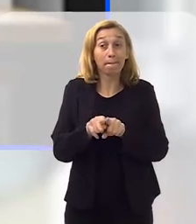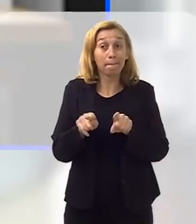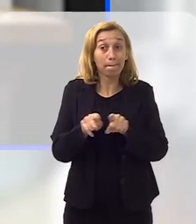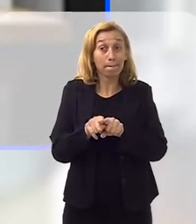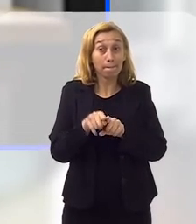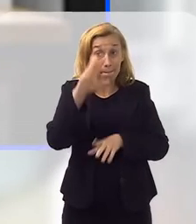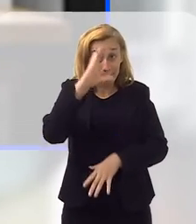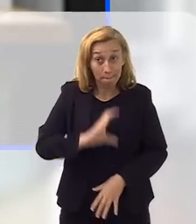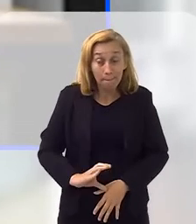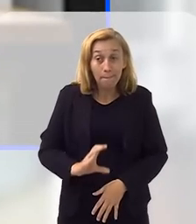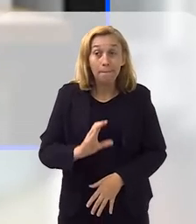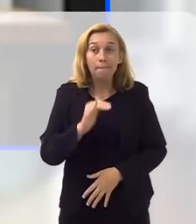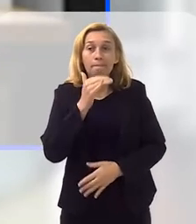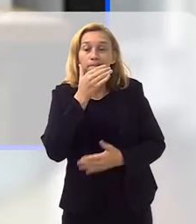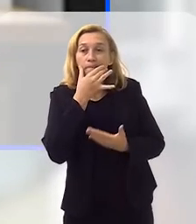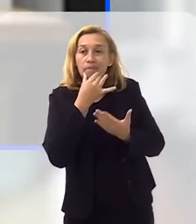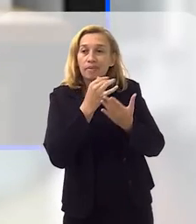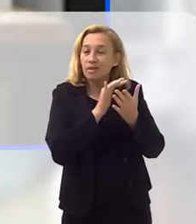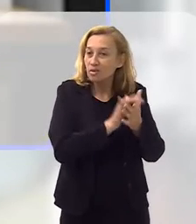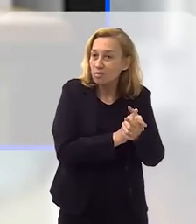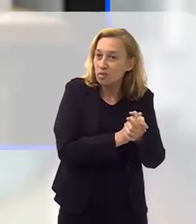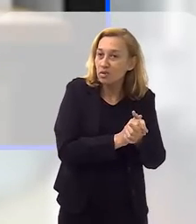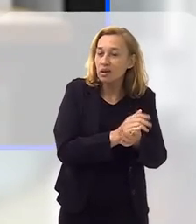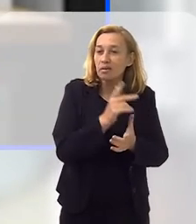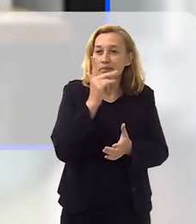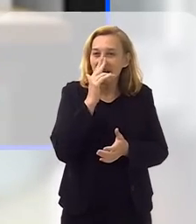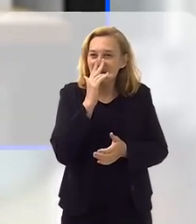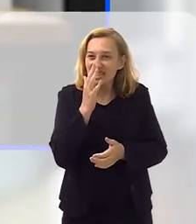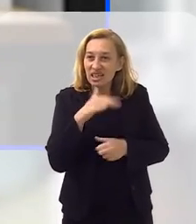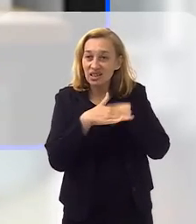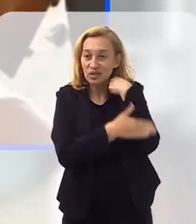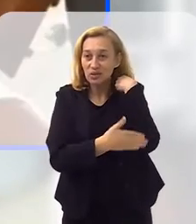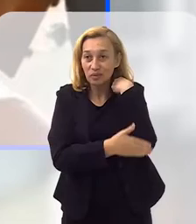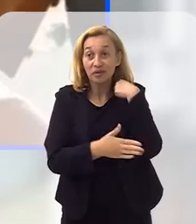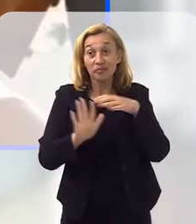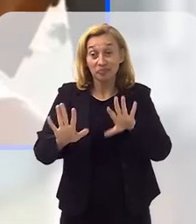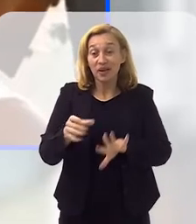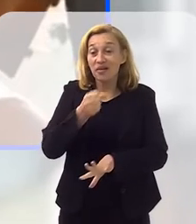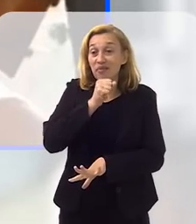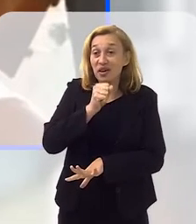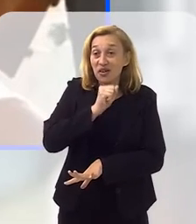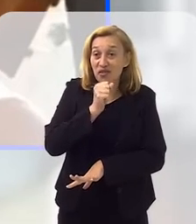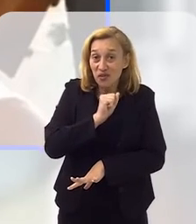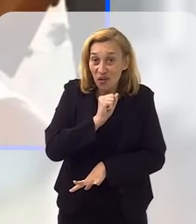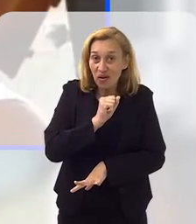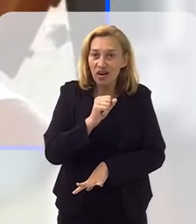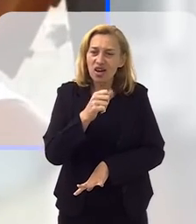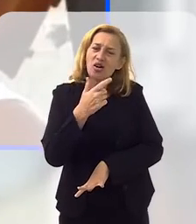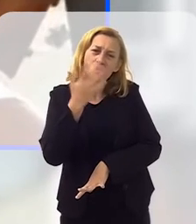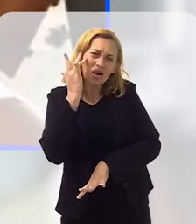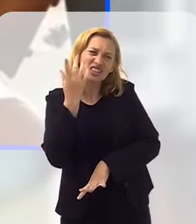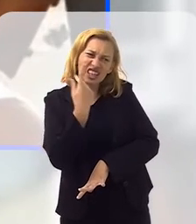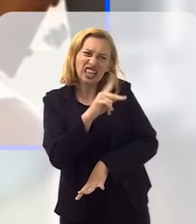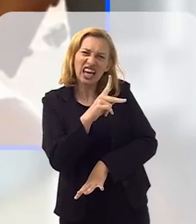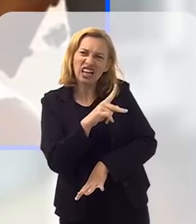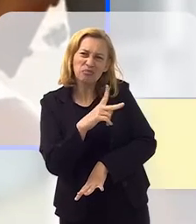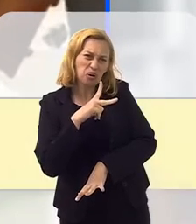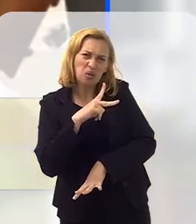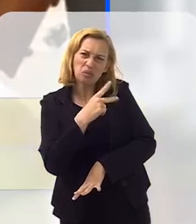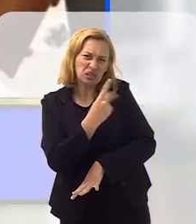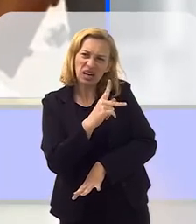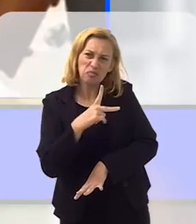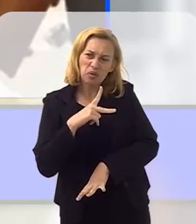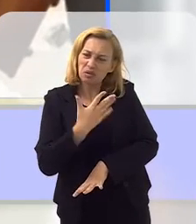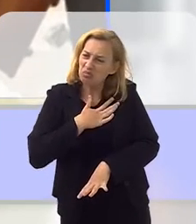com também o comportamento do marido, que dizem que era ciumento? Minha avó, eu acho que era a personalidade dela